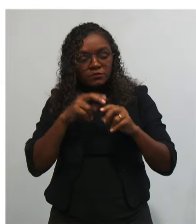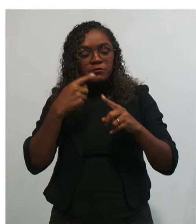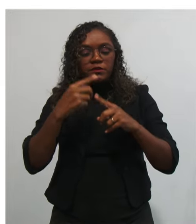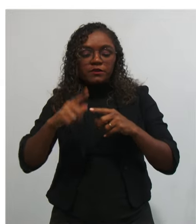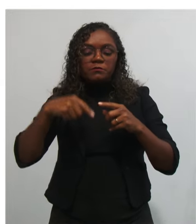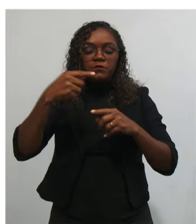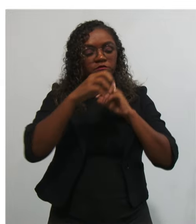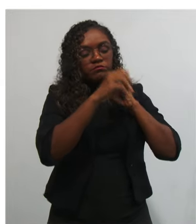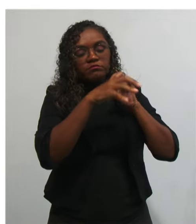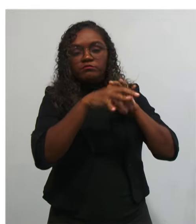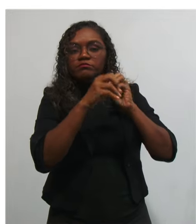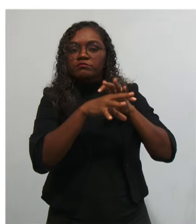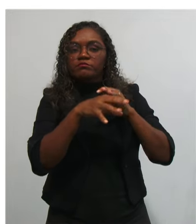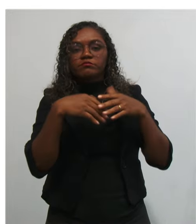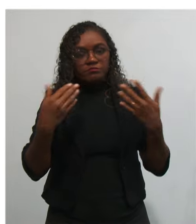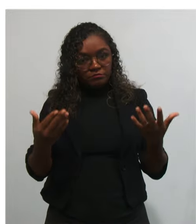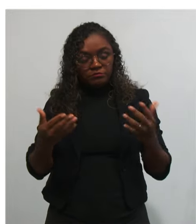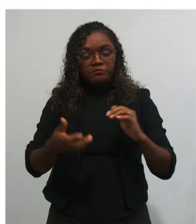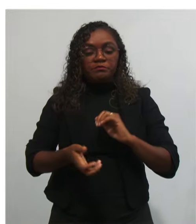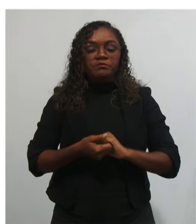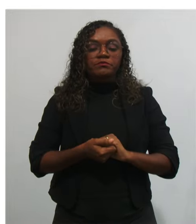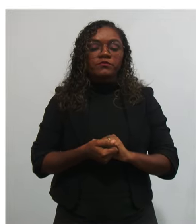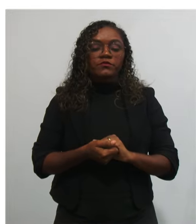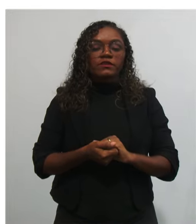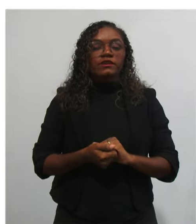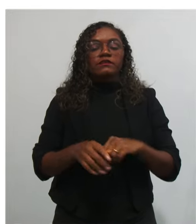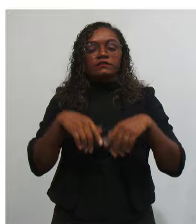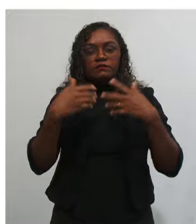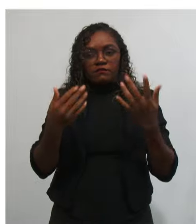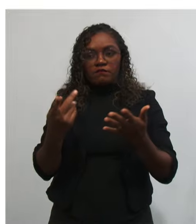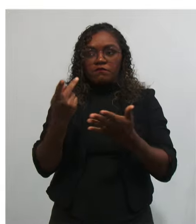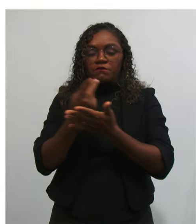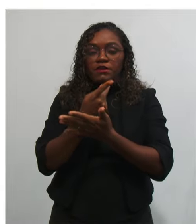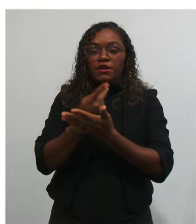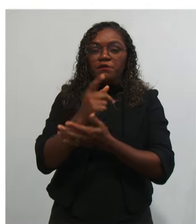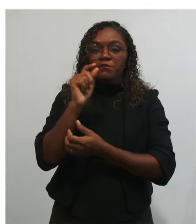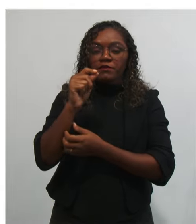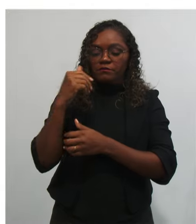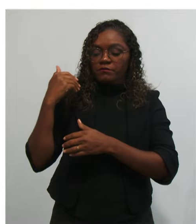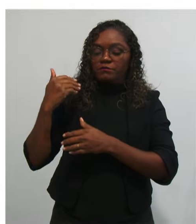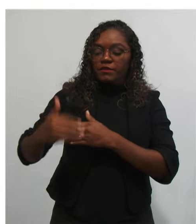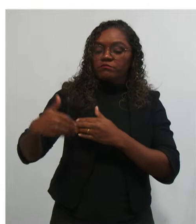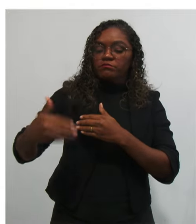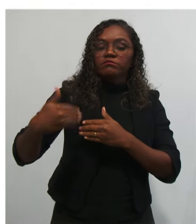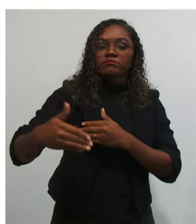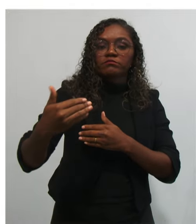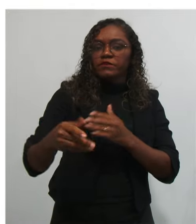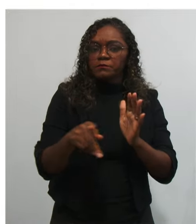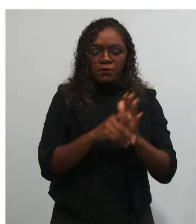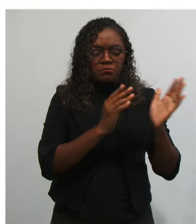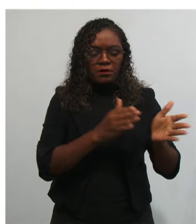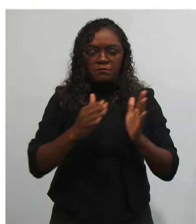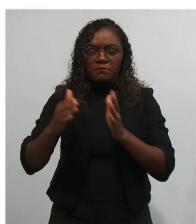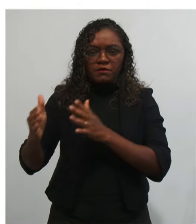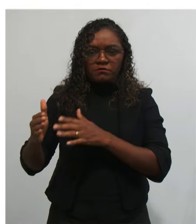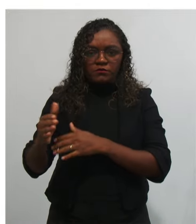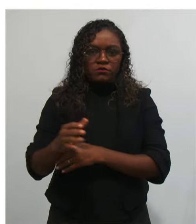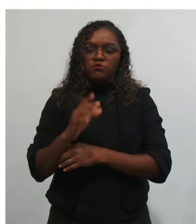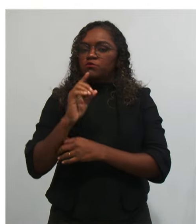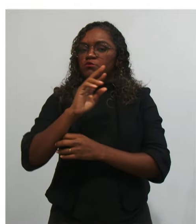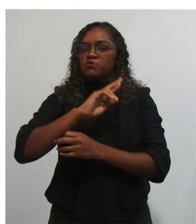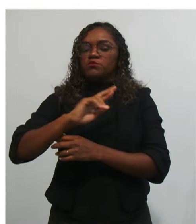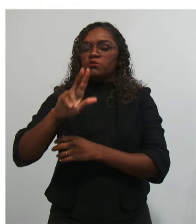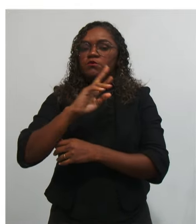aprendido então a o erro é um processo de aprendizagem é uma etapa da aprendizagem não é algo que deve